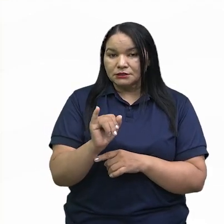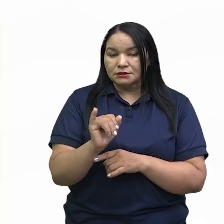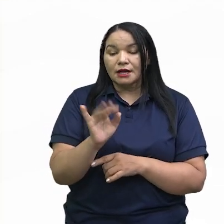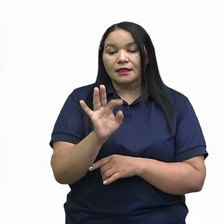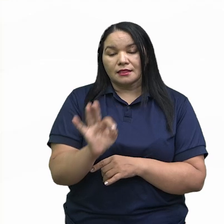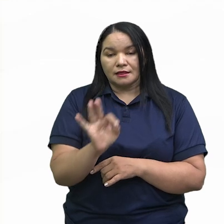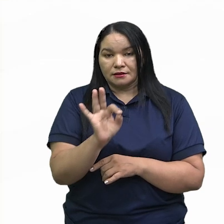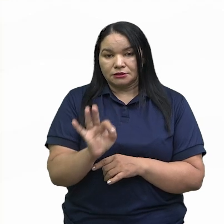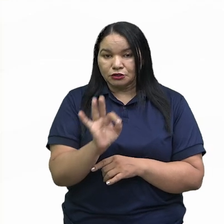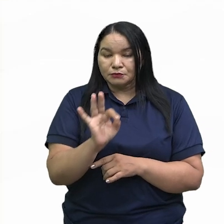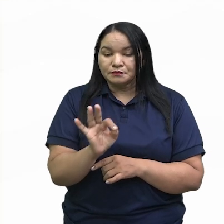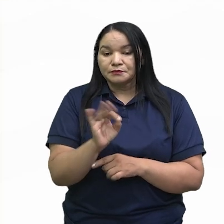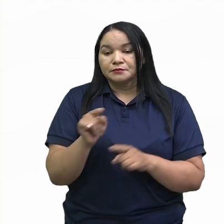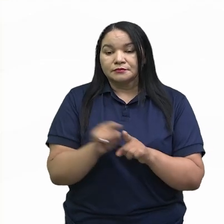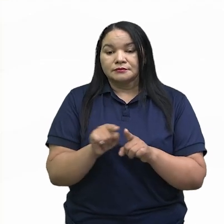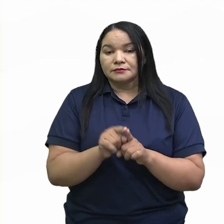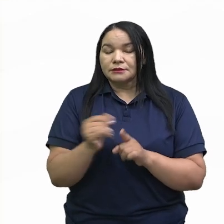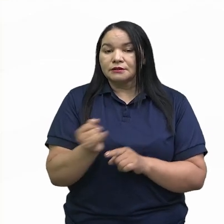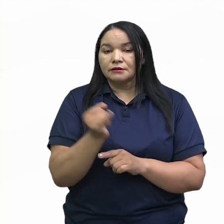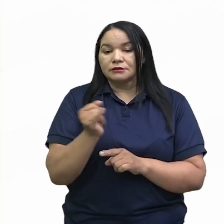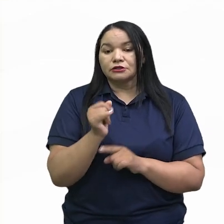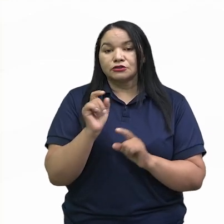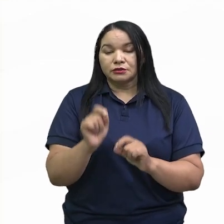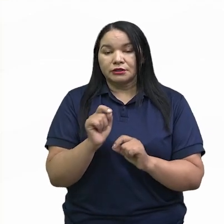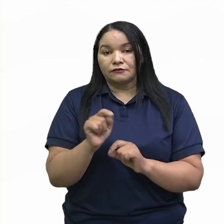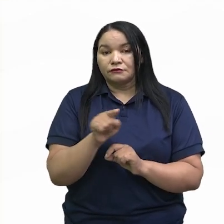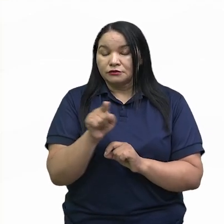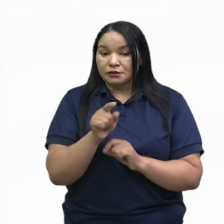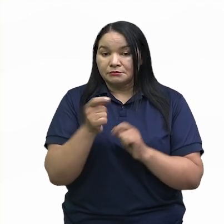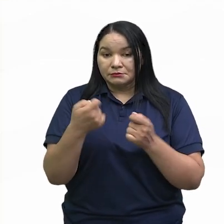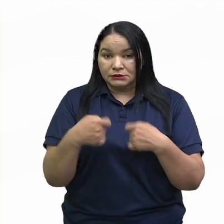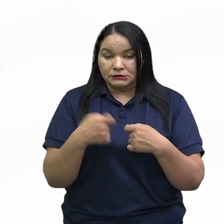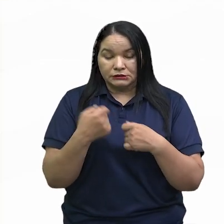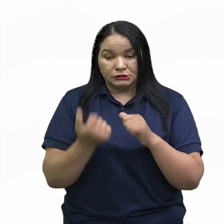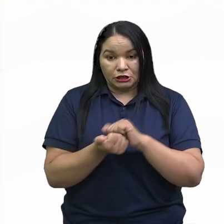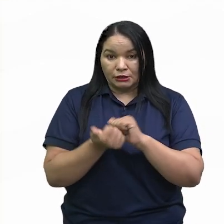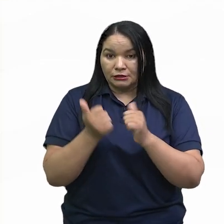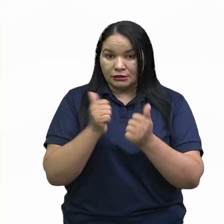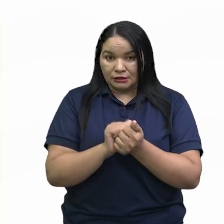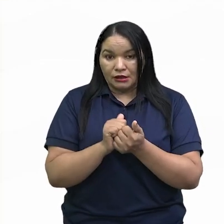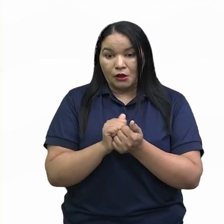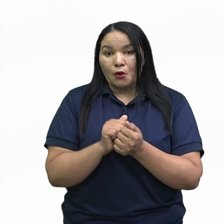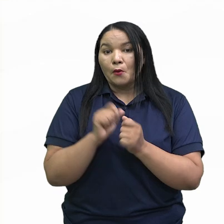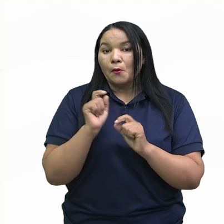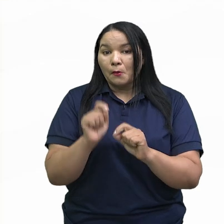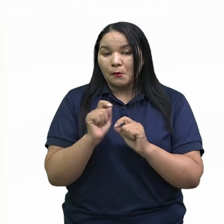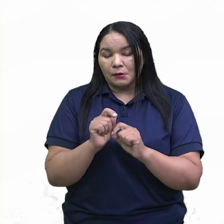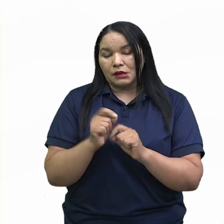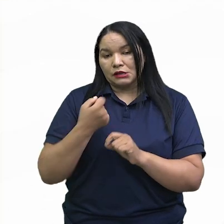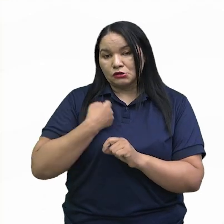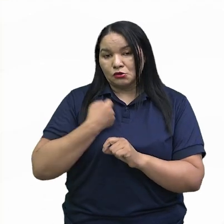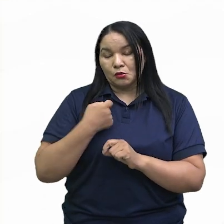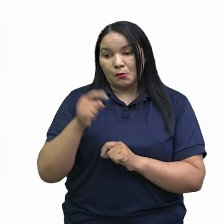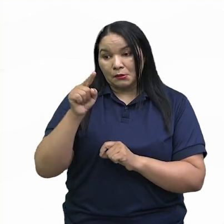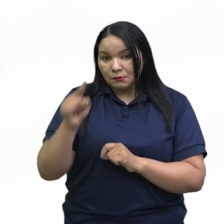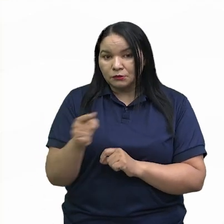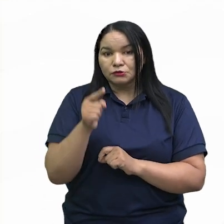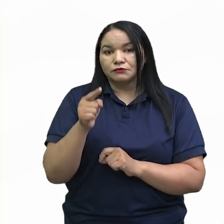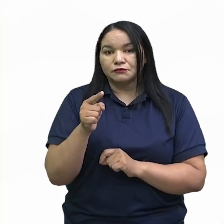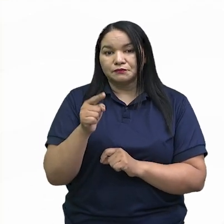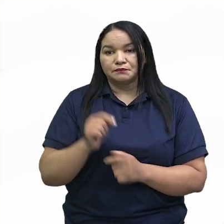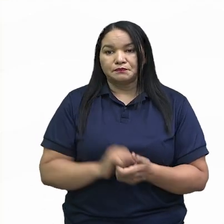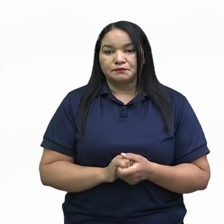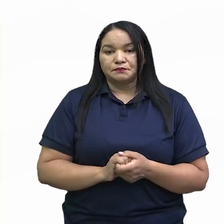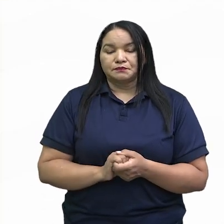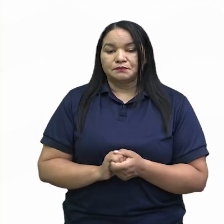da taxa, é importante sempre que você transforme esse valor em decimal. Então, por exemplo, se